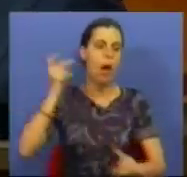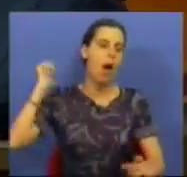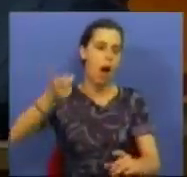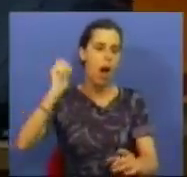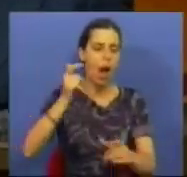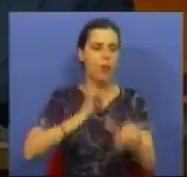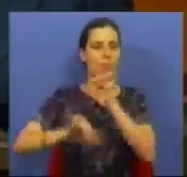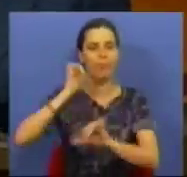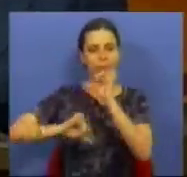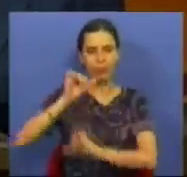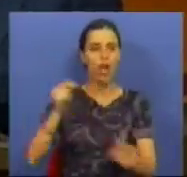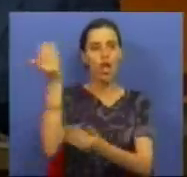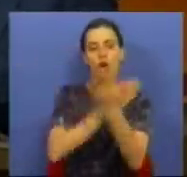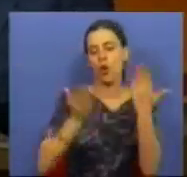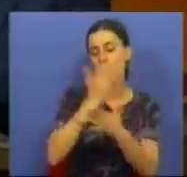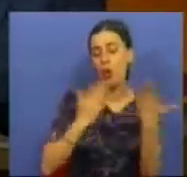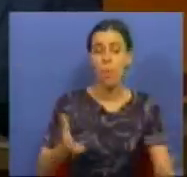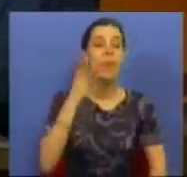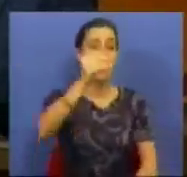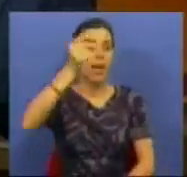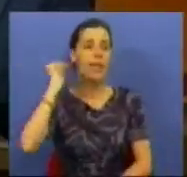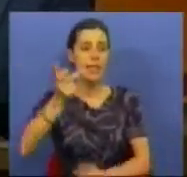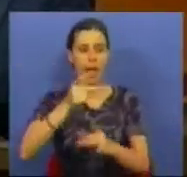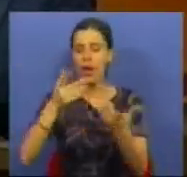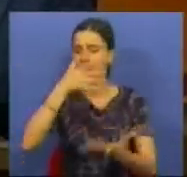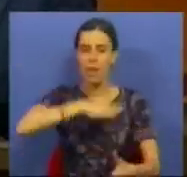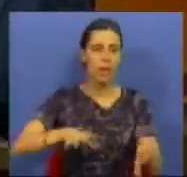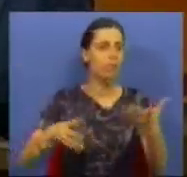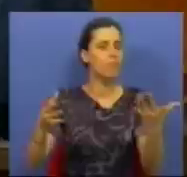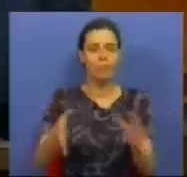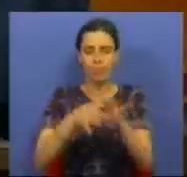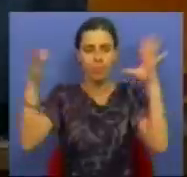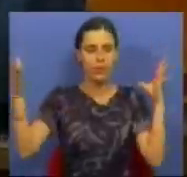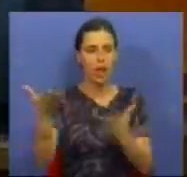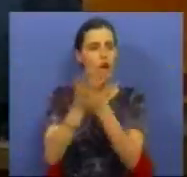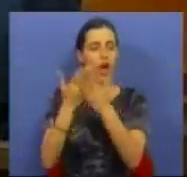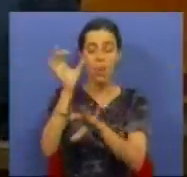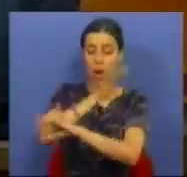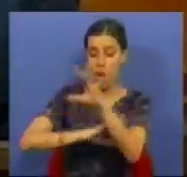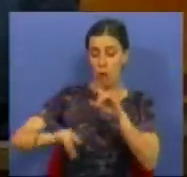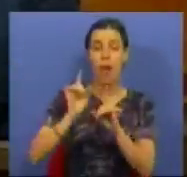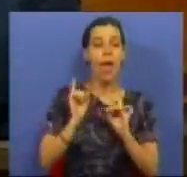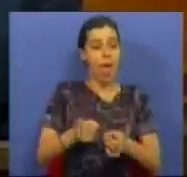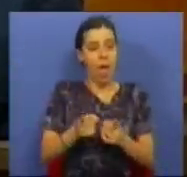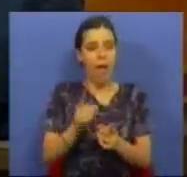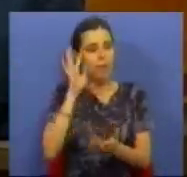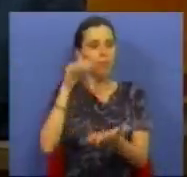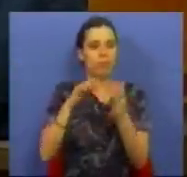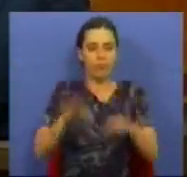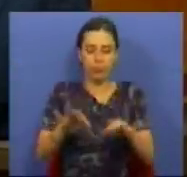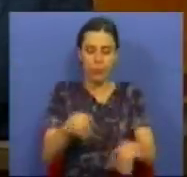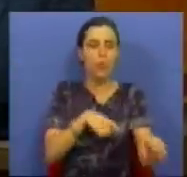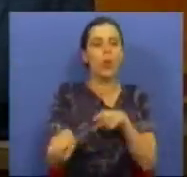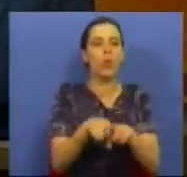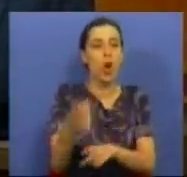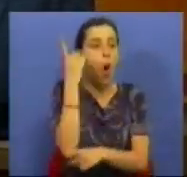década de retrocesso económico. 10 anos a divergir da economia europeia. É este o saldo das políticas